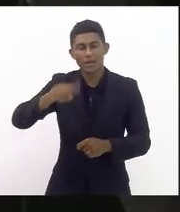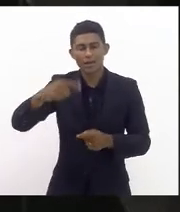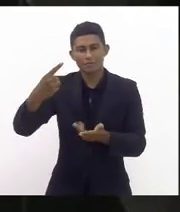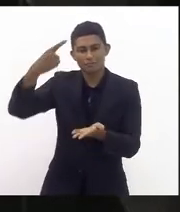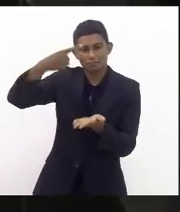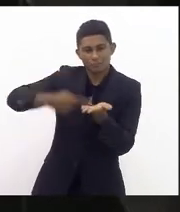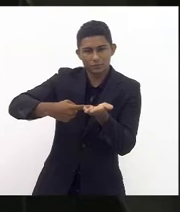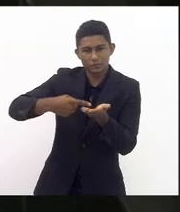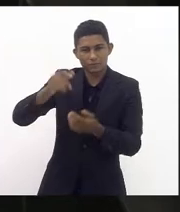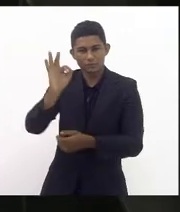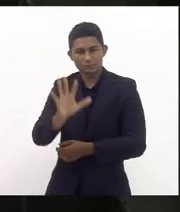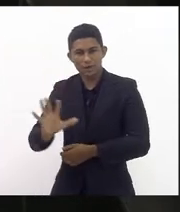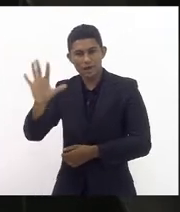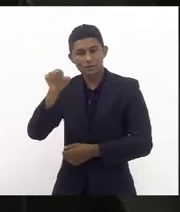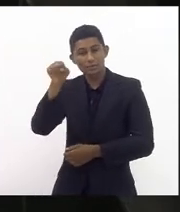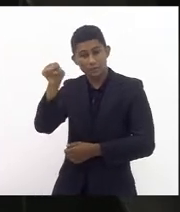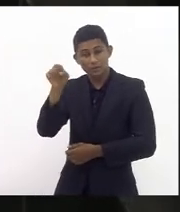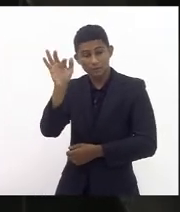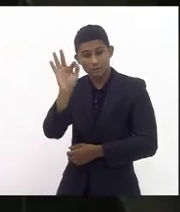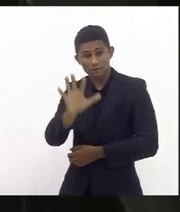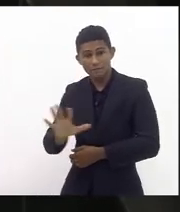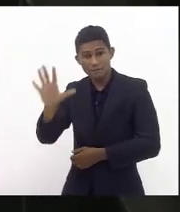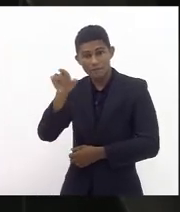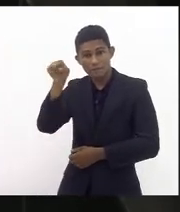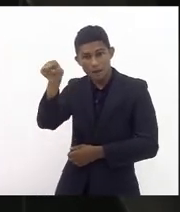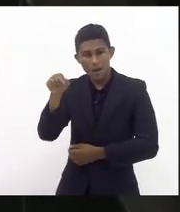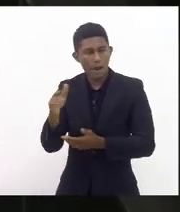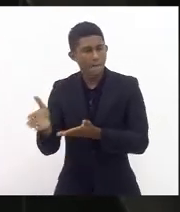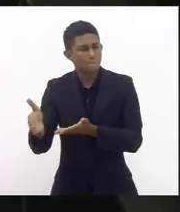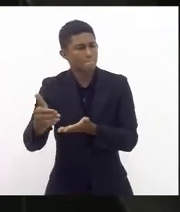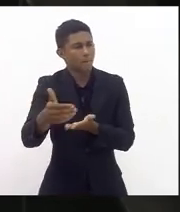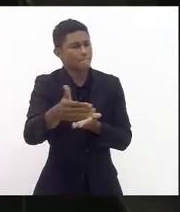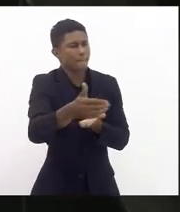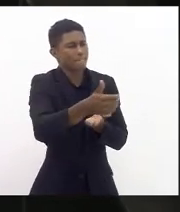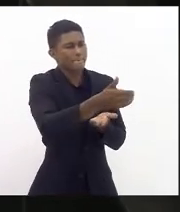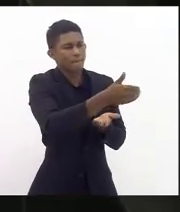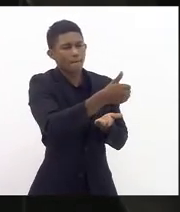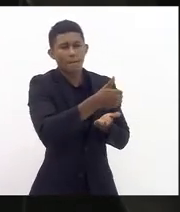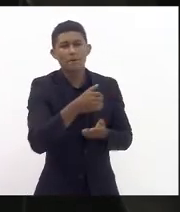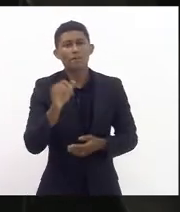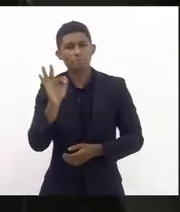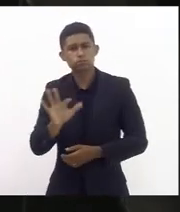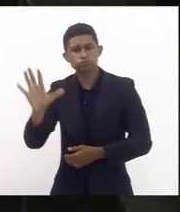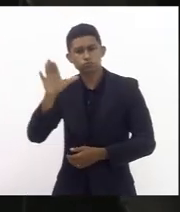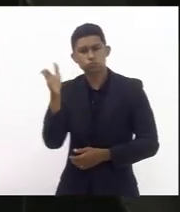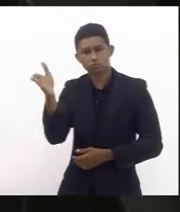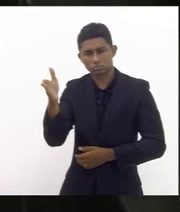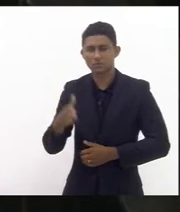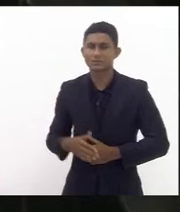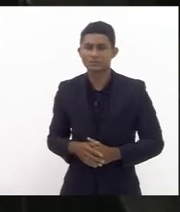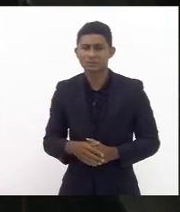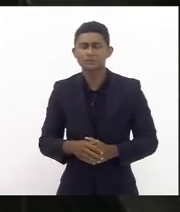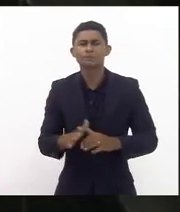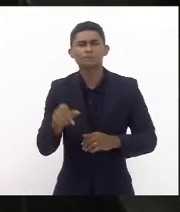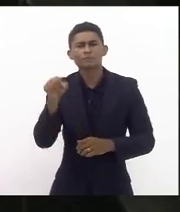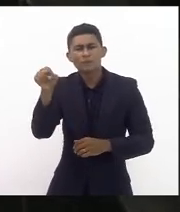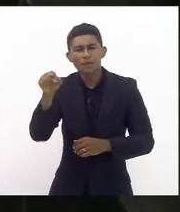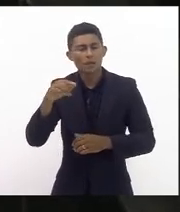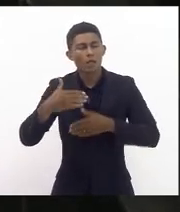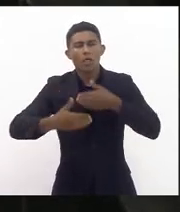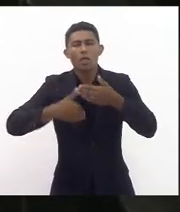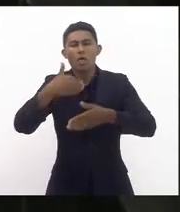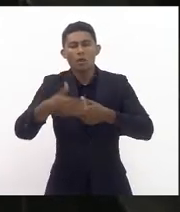Federativo. A União é uma arrecadadora muito voraz, entretanto, é uma péssima distribuidora